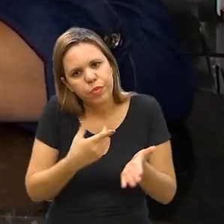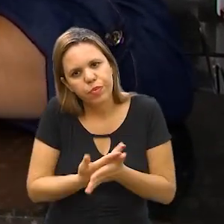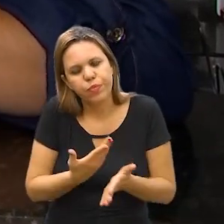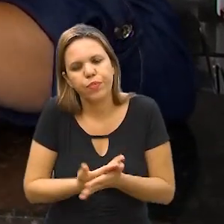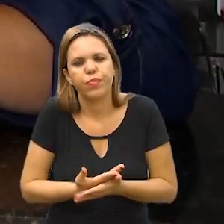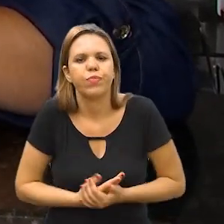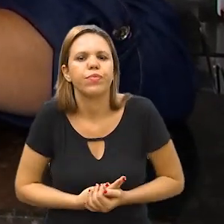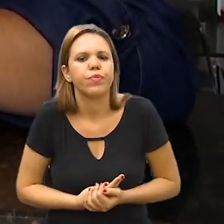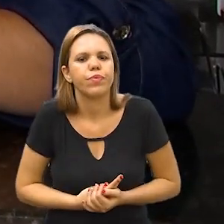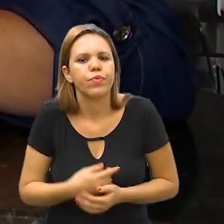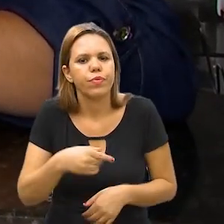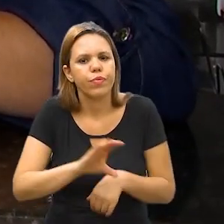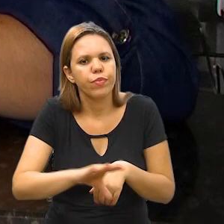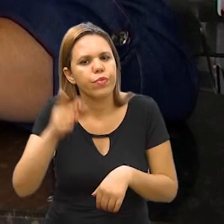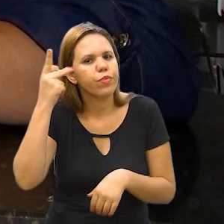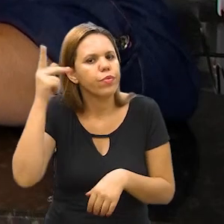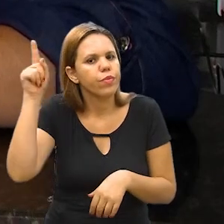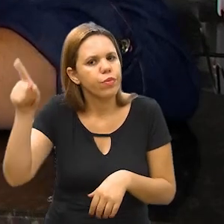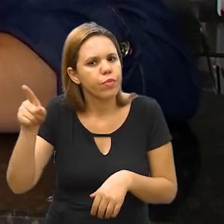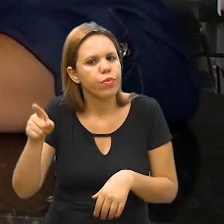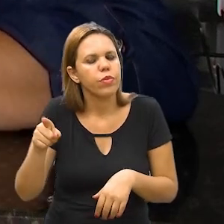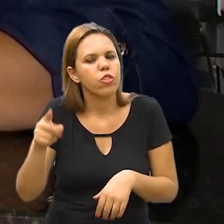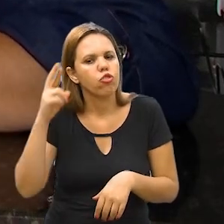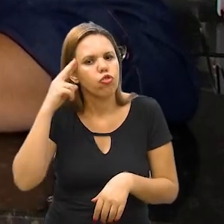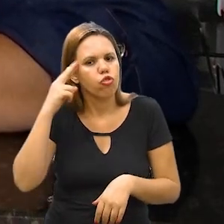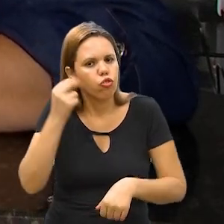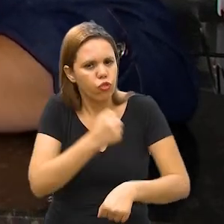Então, fui fazer um curso em São Paulo de personal